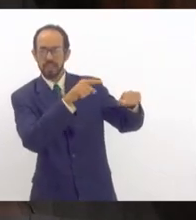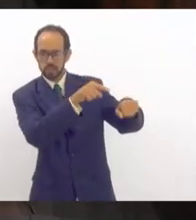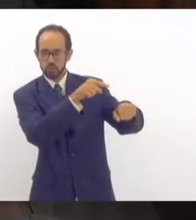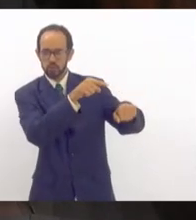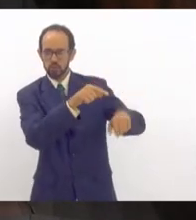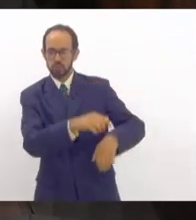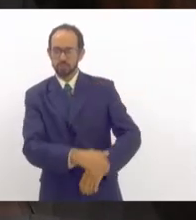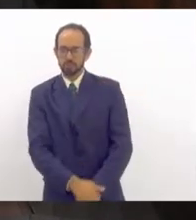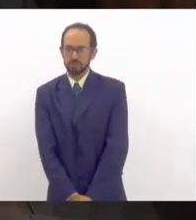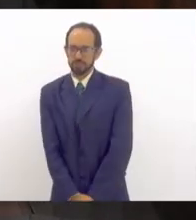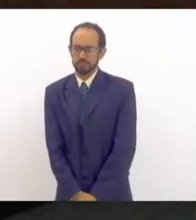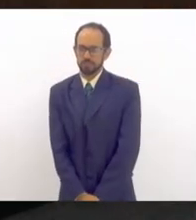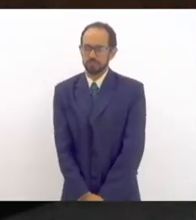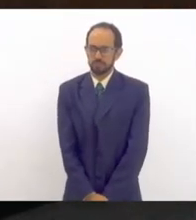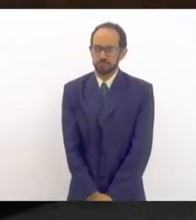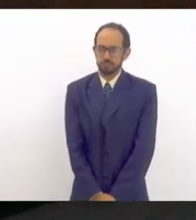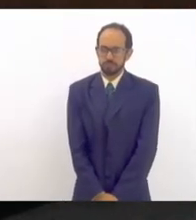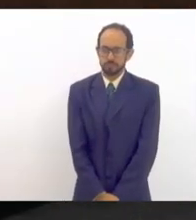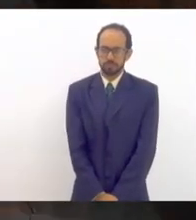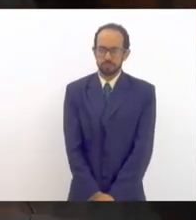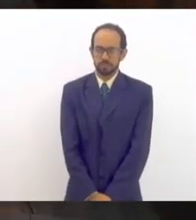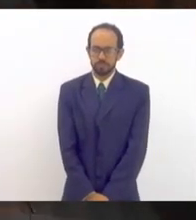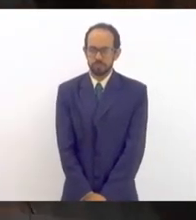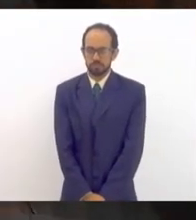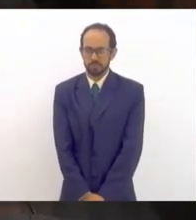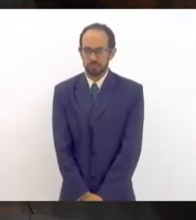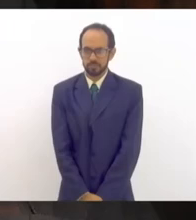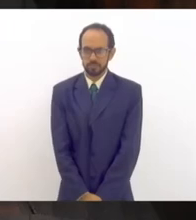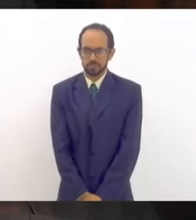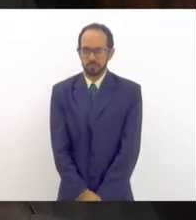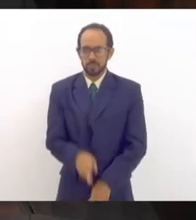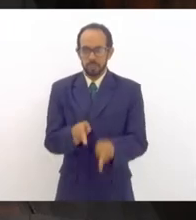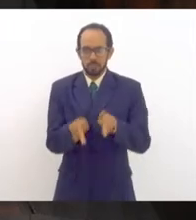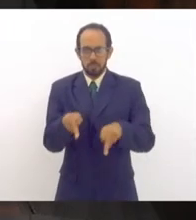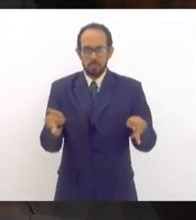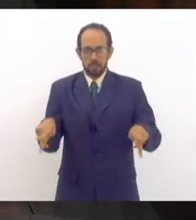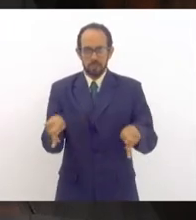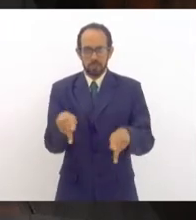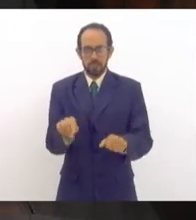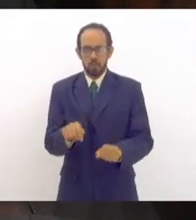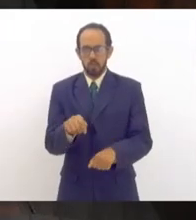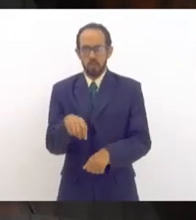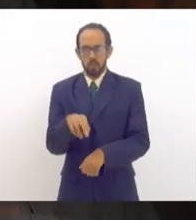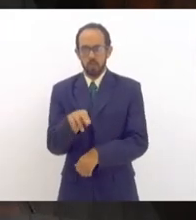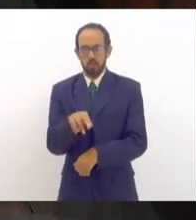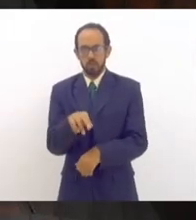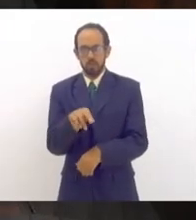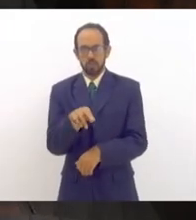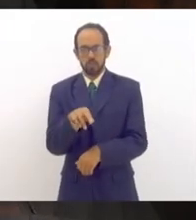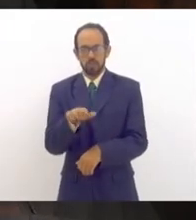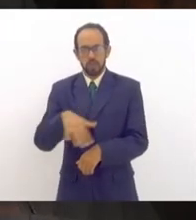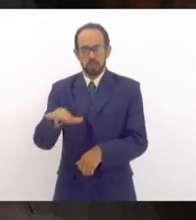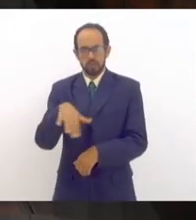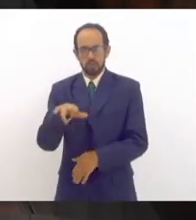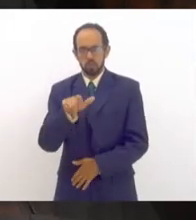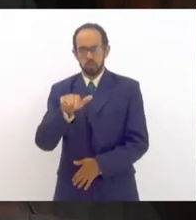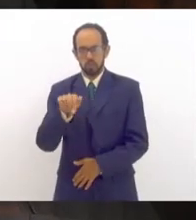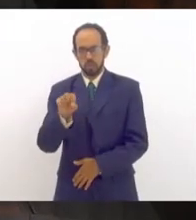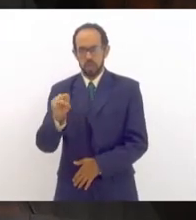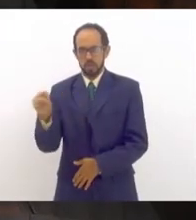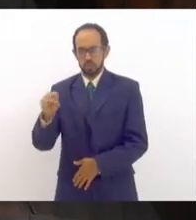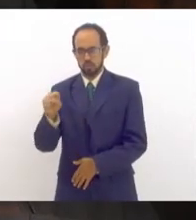detalhe nós estamos junto aí tá daqui a população da região dos lago sofro é um absurdo uma